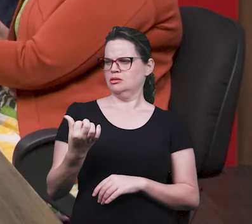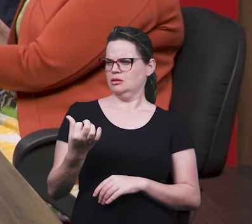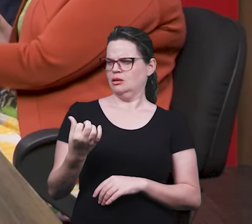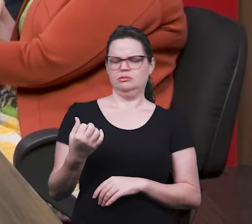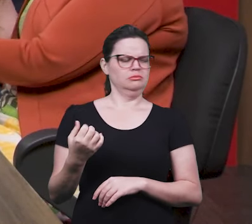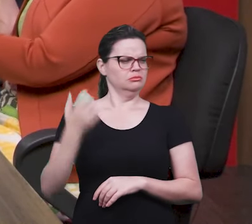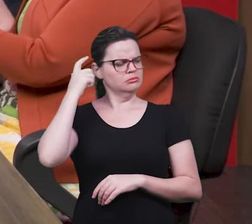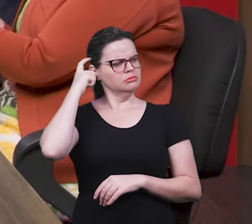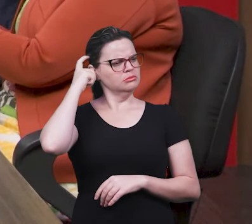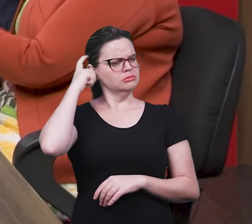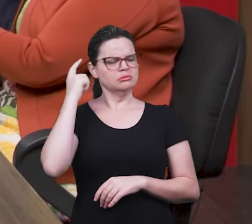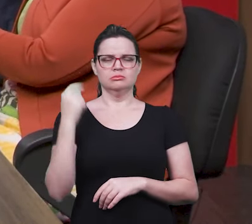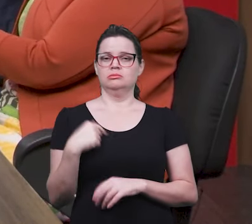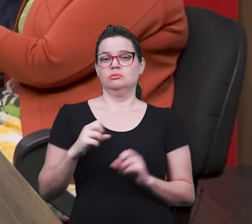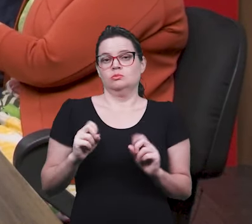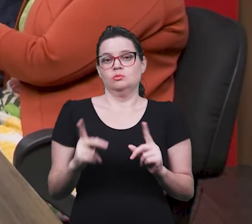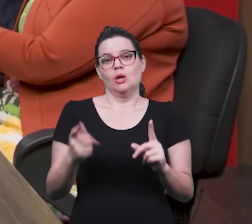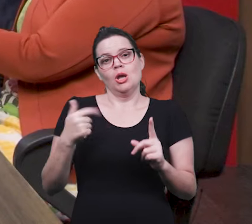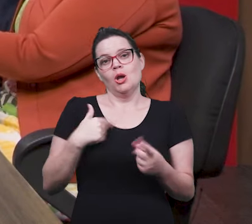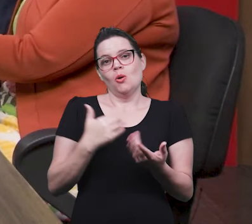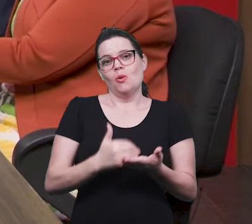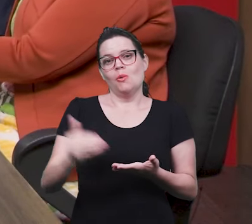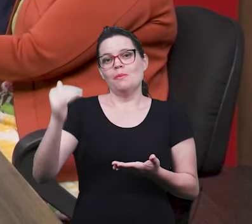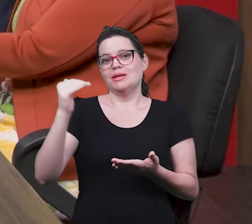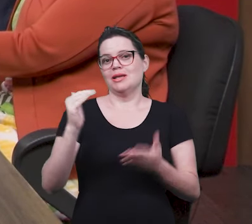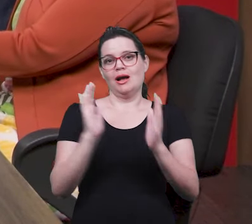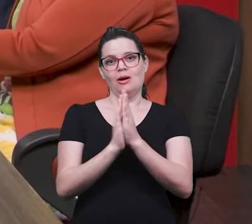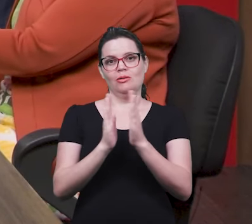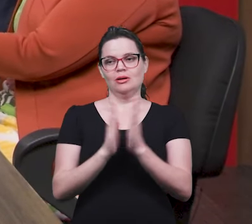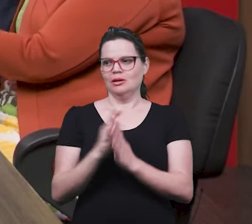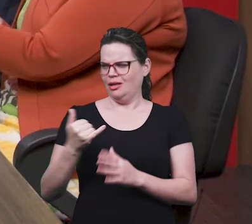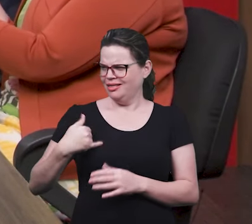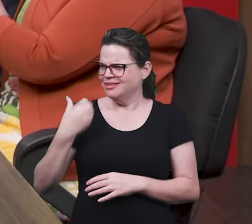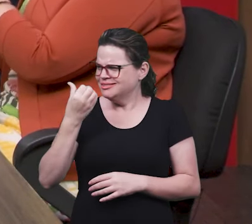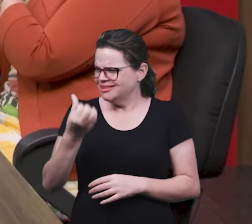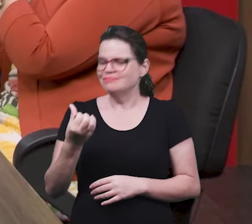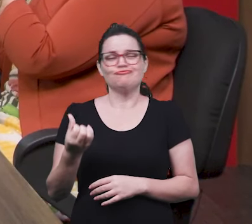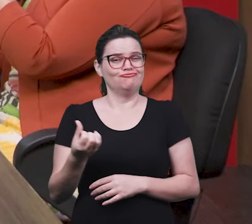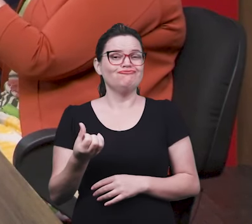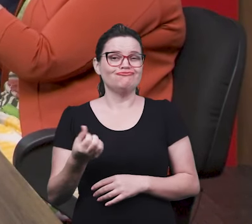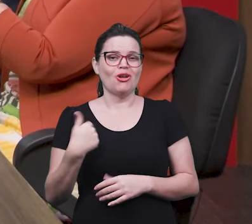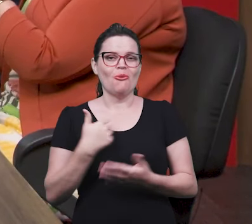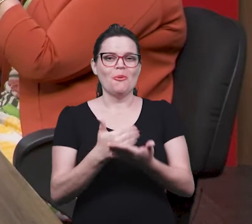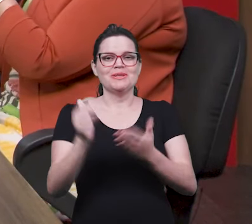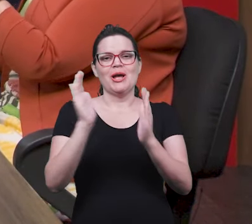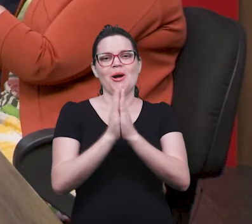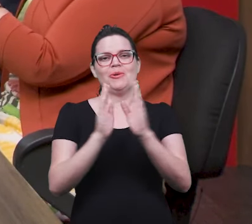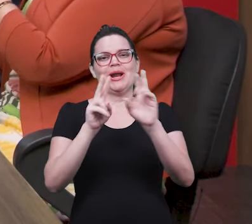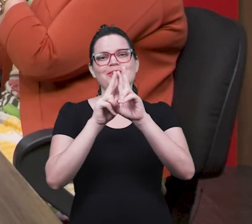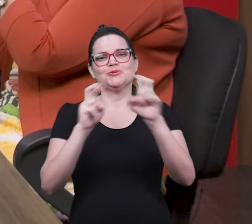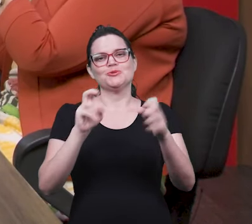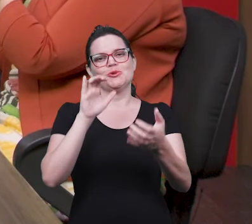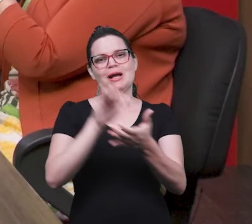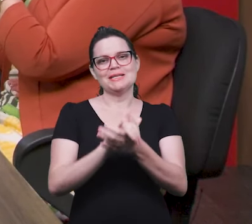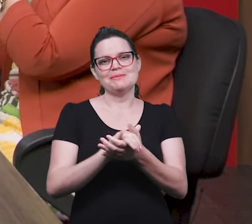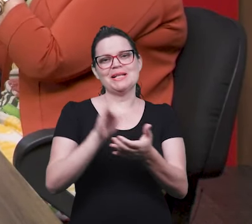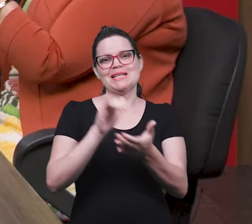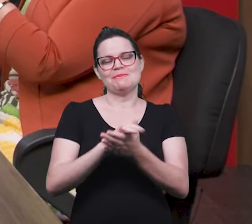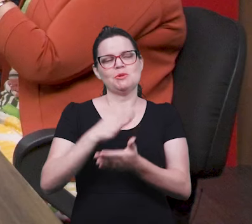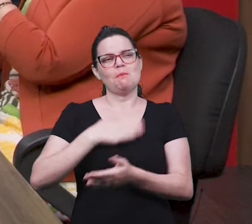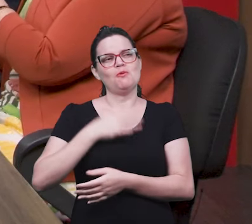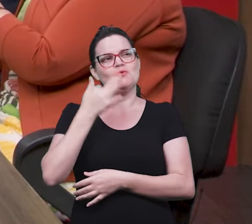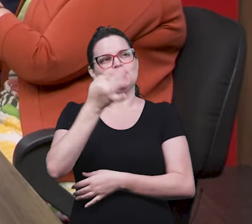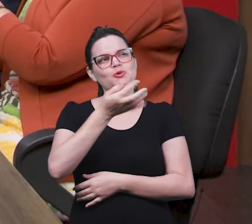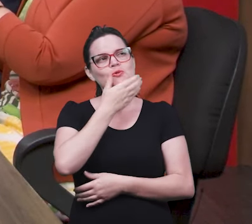começar a orar, hein? Pelo companheiro e a companheira. 6 anos. É. E dali, o pastor Jonas foi lá, fez